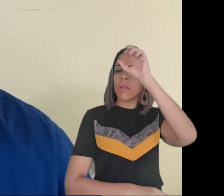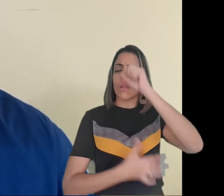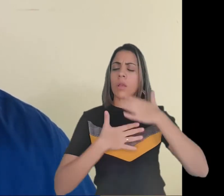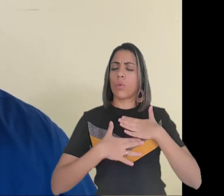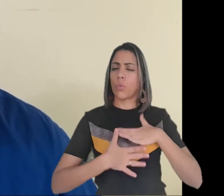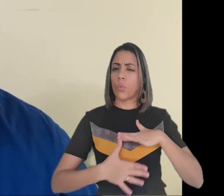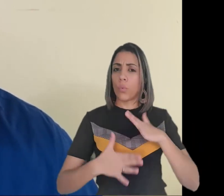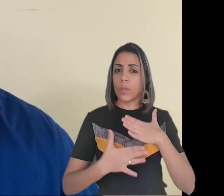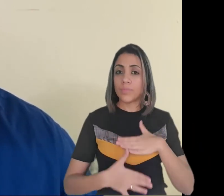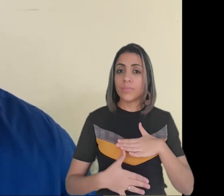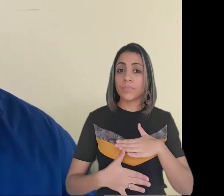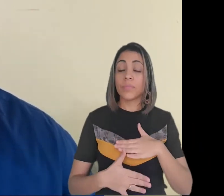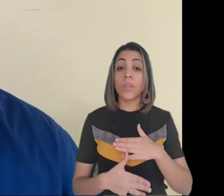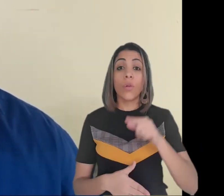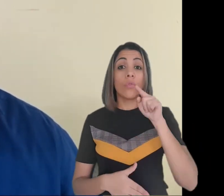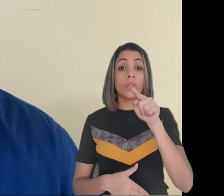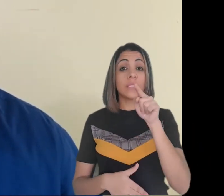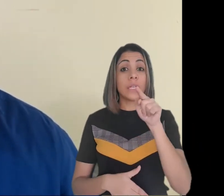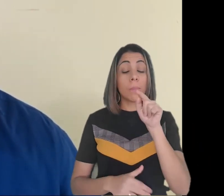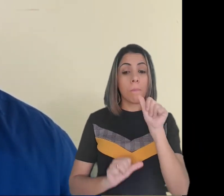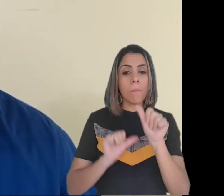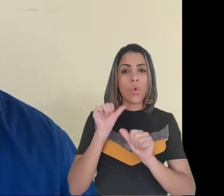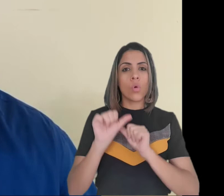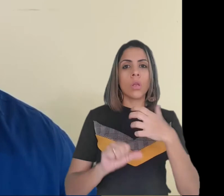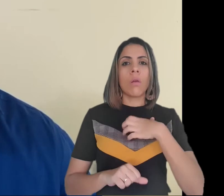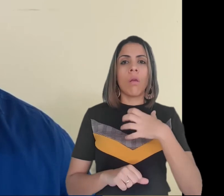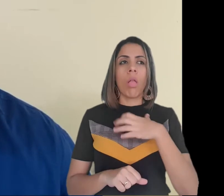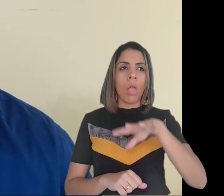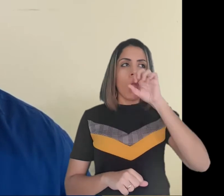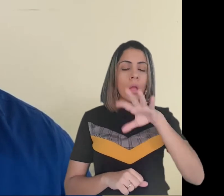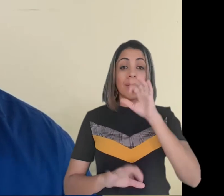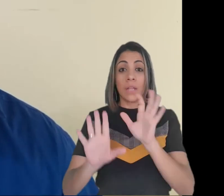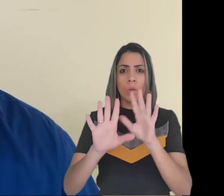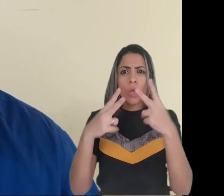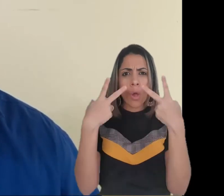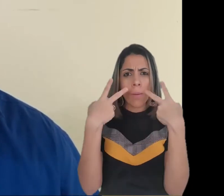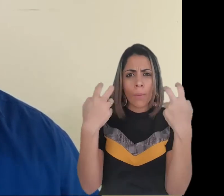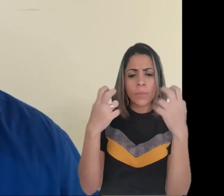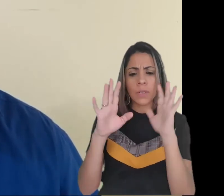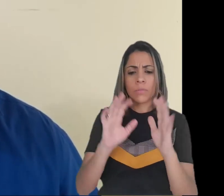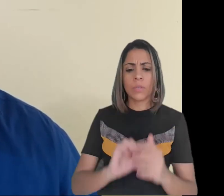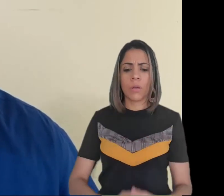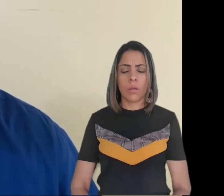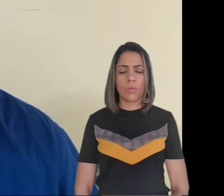E a instrução é que não mude a forma que você está respirando, apenas observe,